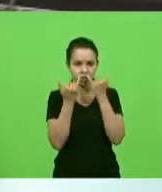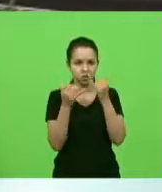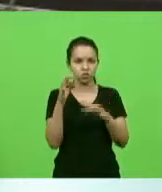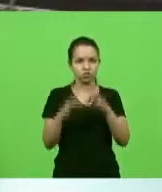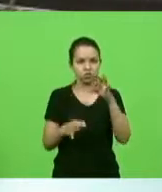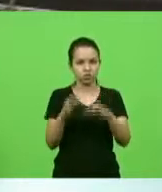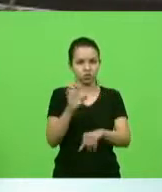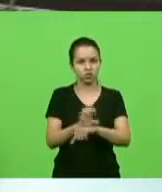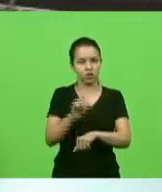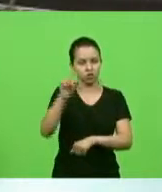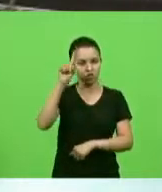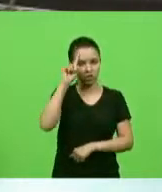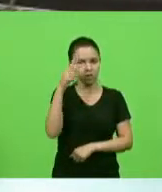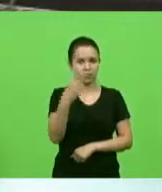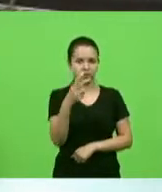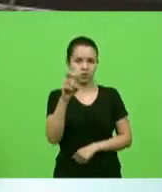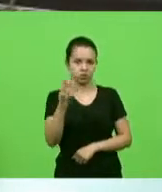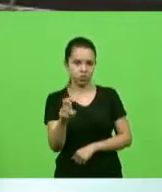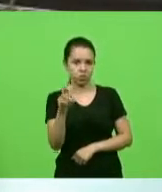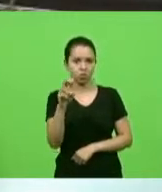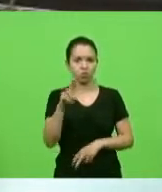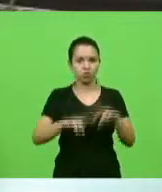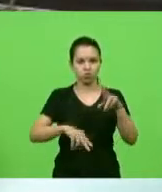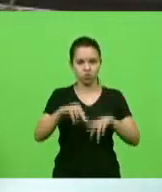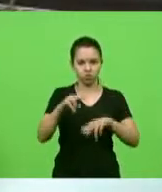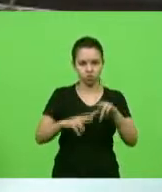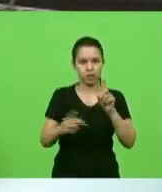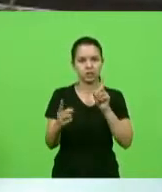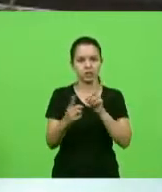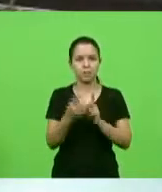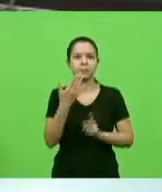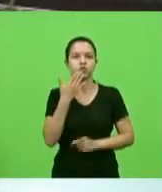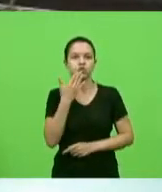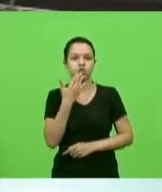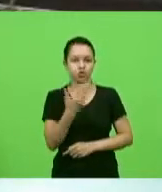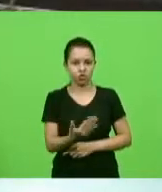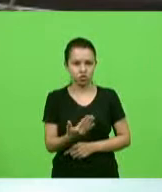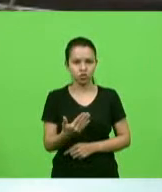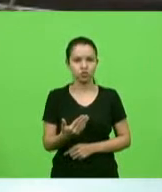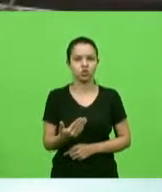junho, atendendo o pedido do Ministério Público,